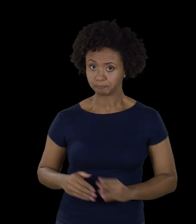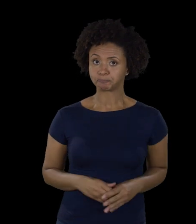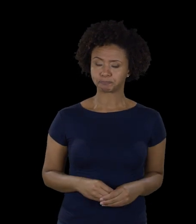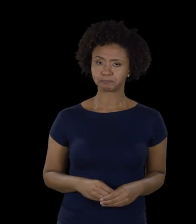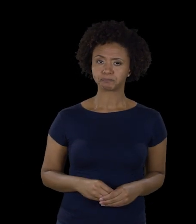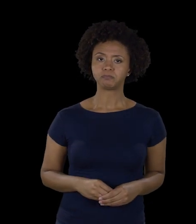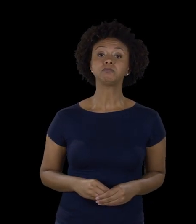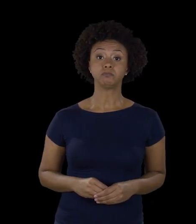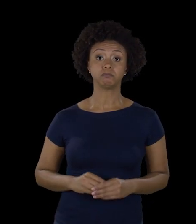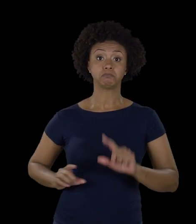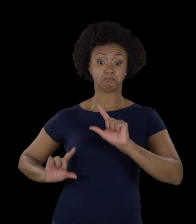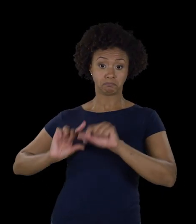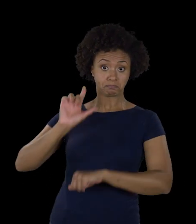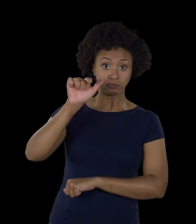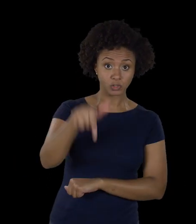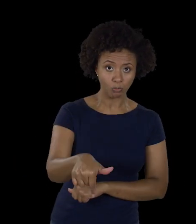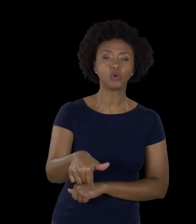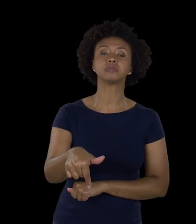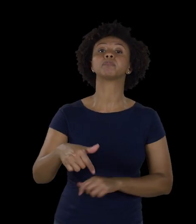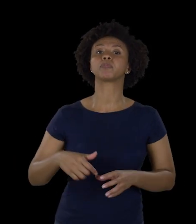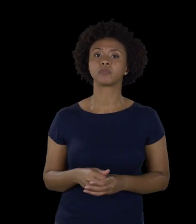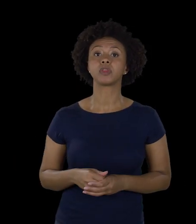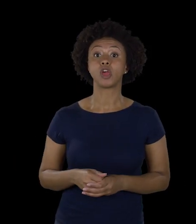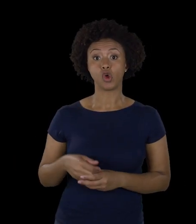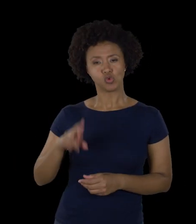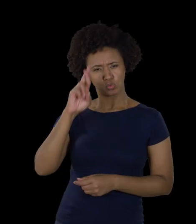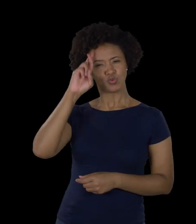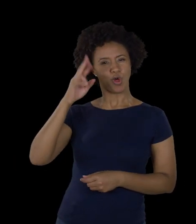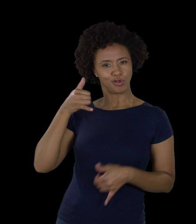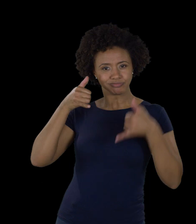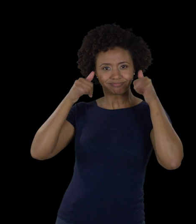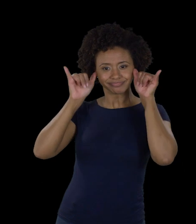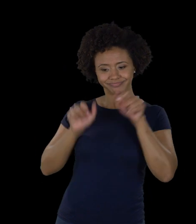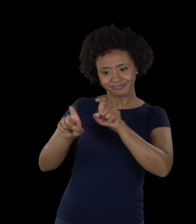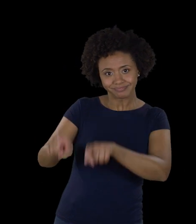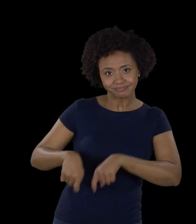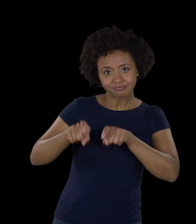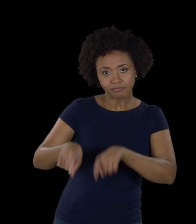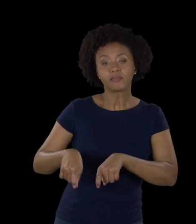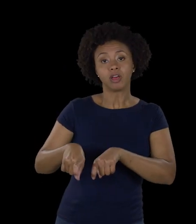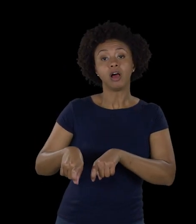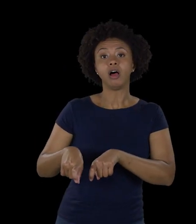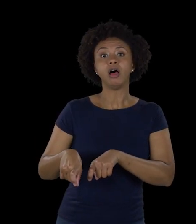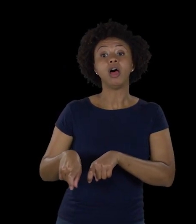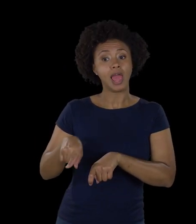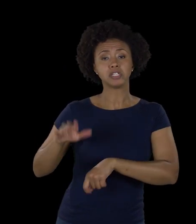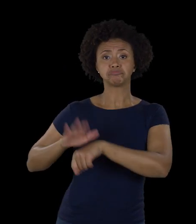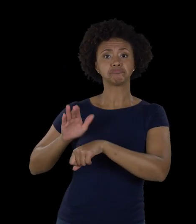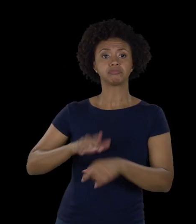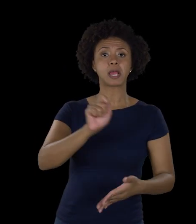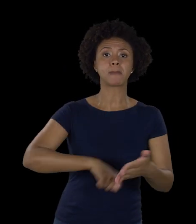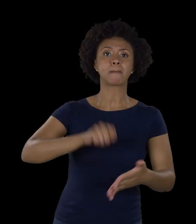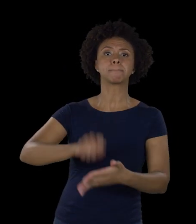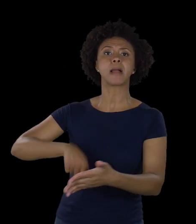segunda fase de importação dessa mão de obra, os próprios fazendeiros faziam